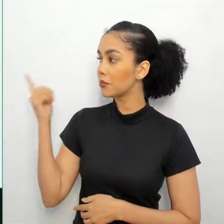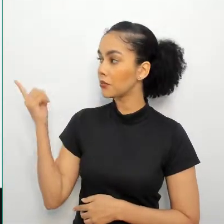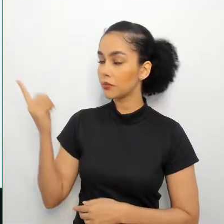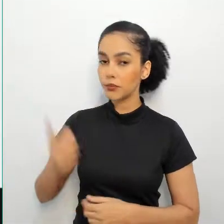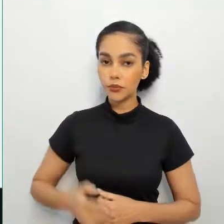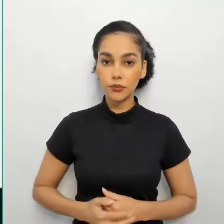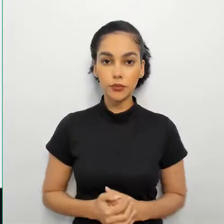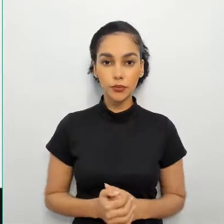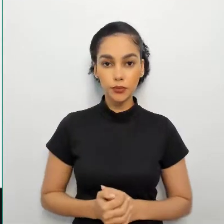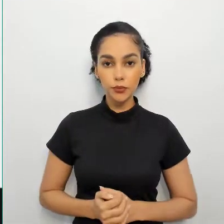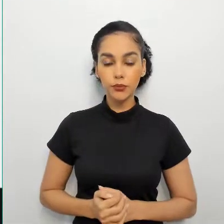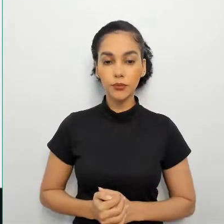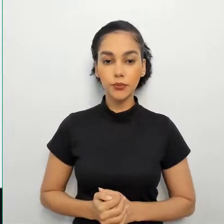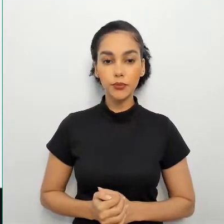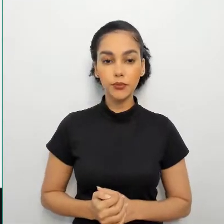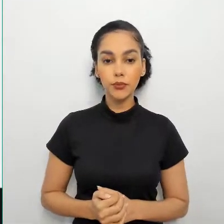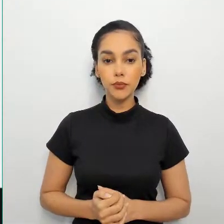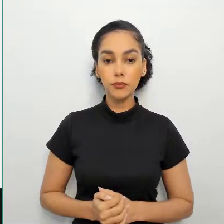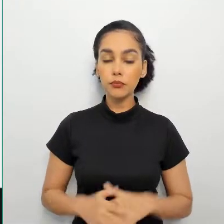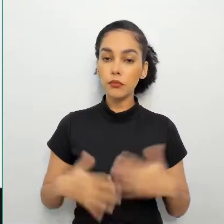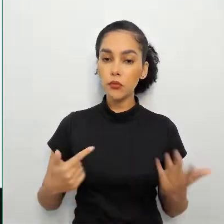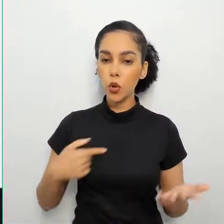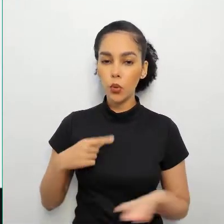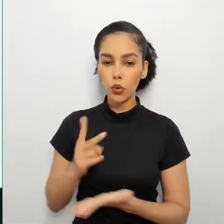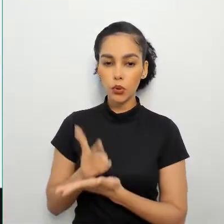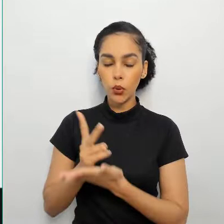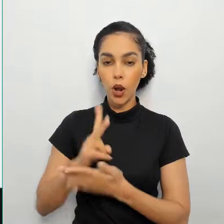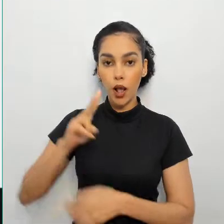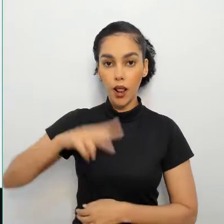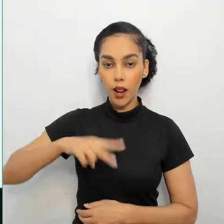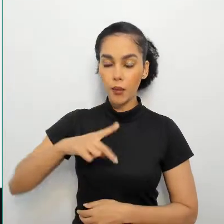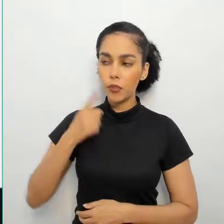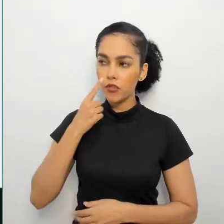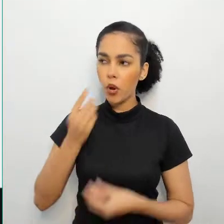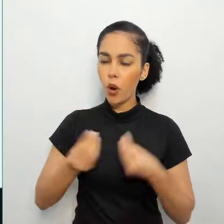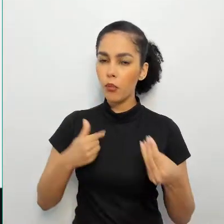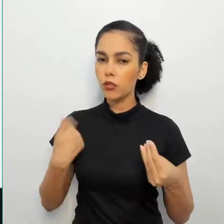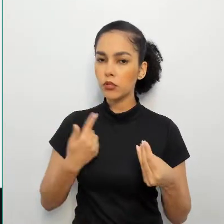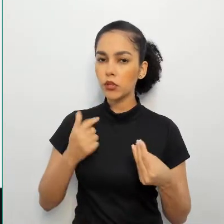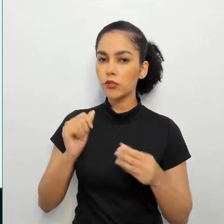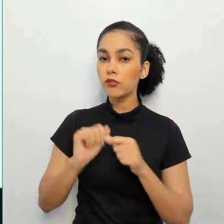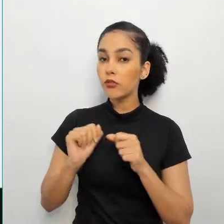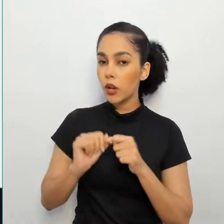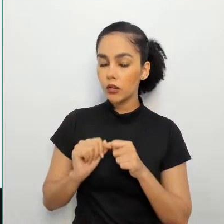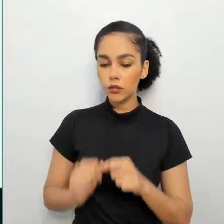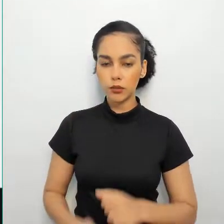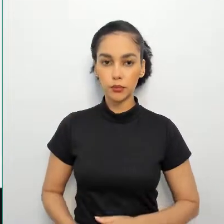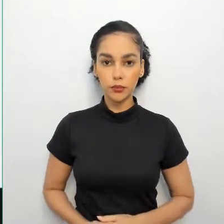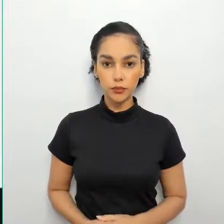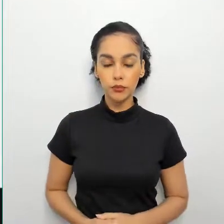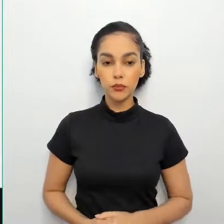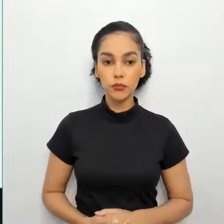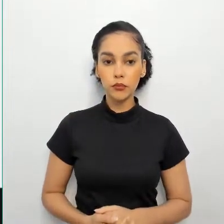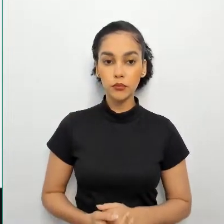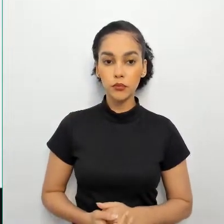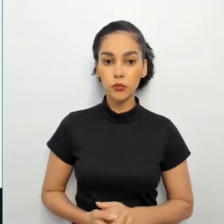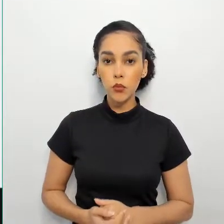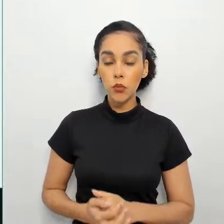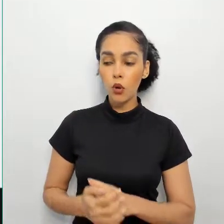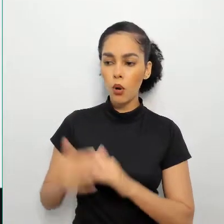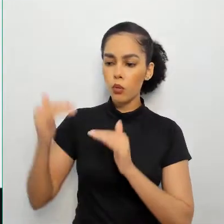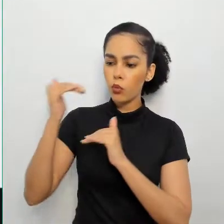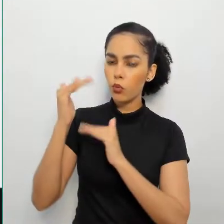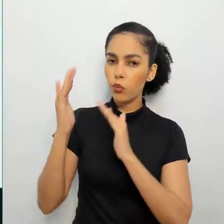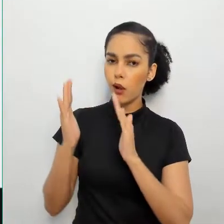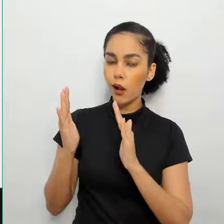conforme indicado nessa figura que vocês estão vendo. Aí eu vou continuar a leitura para ver como é que a gente faz essa construção. O quadrado